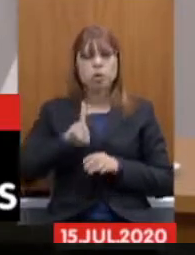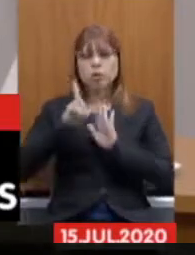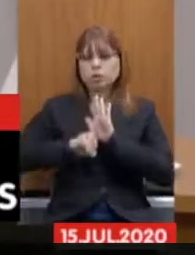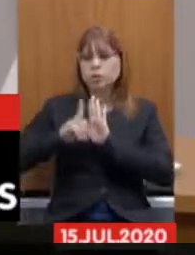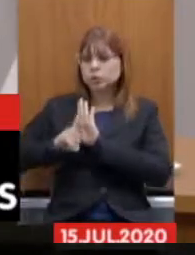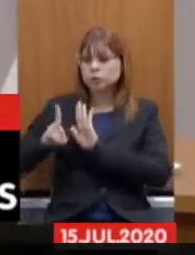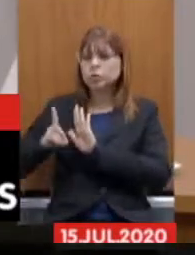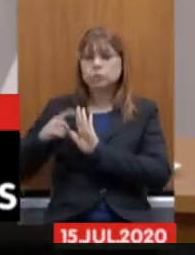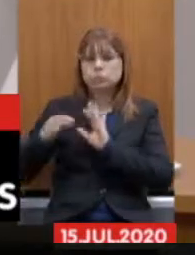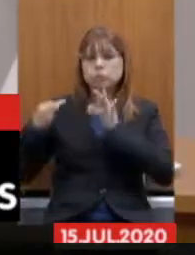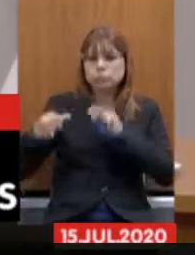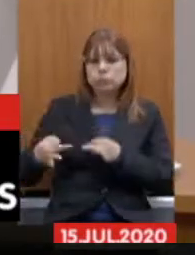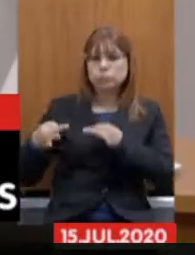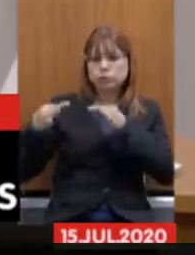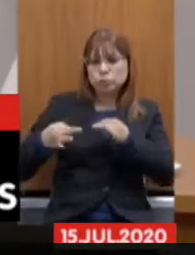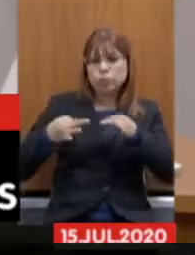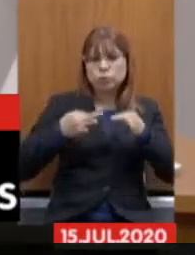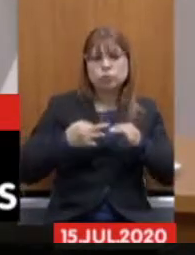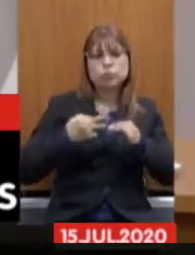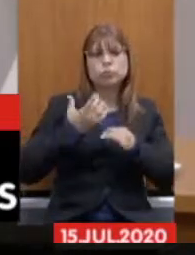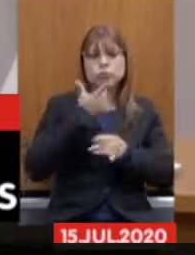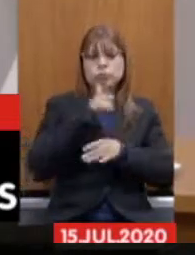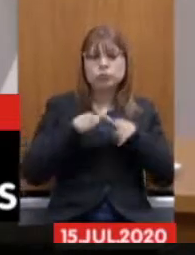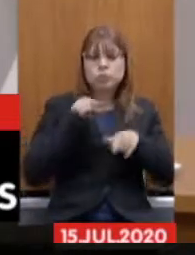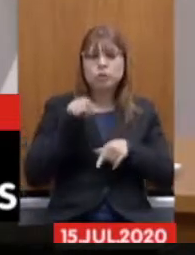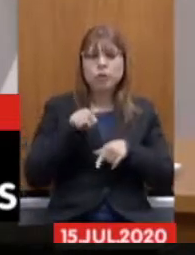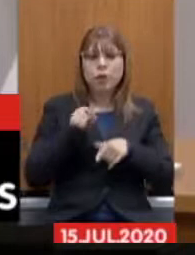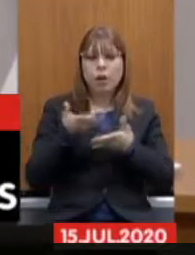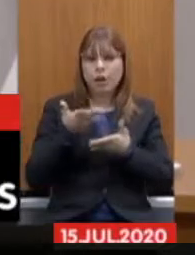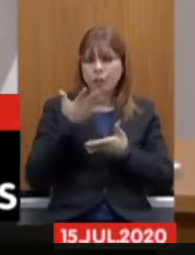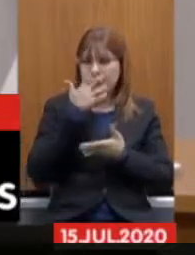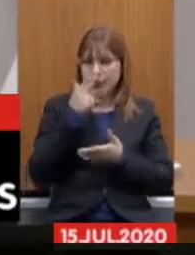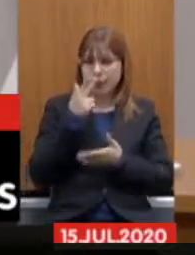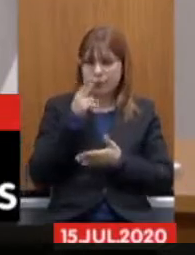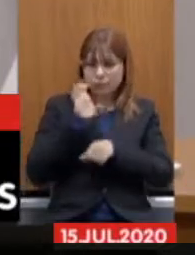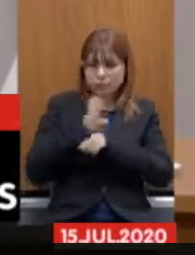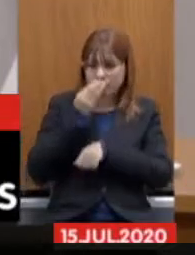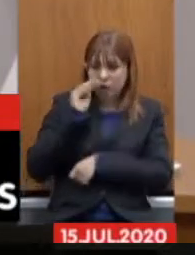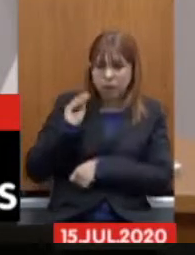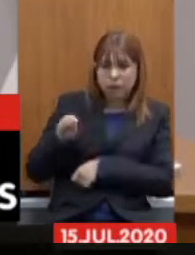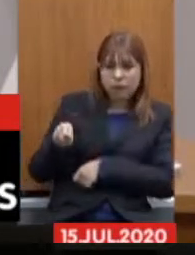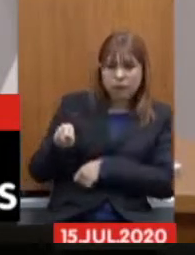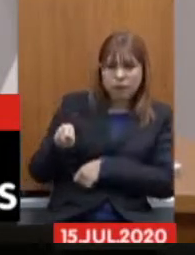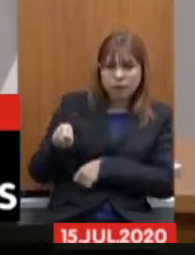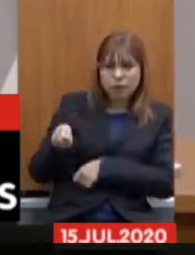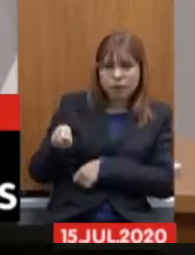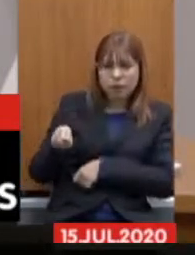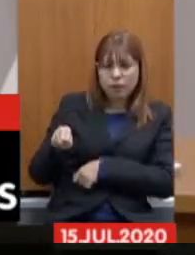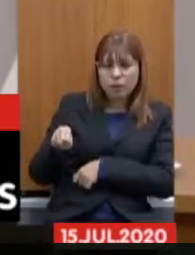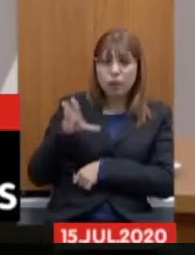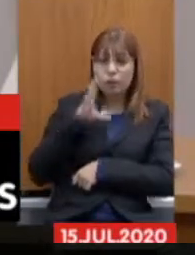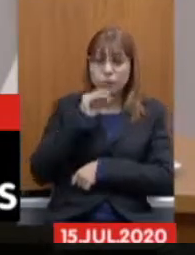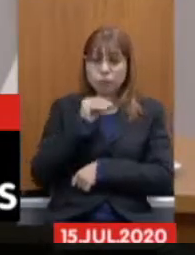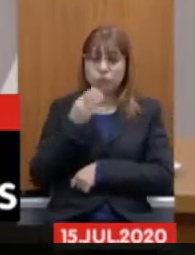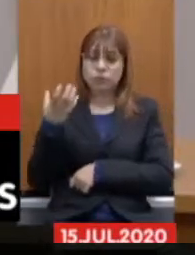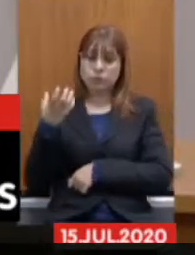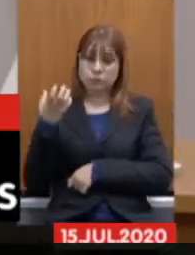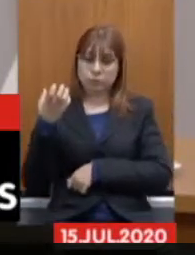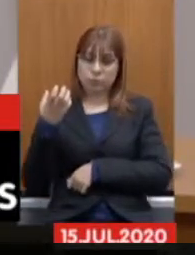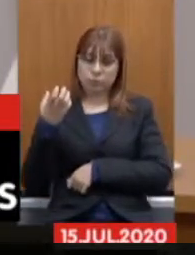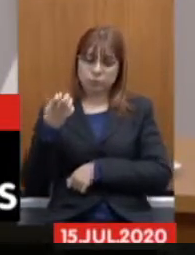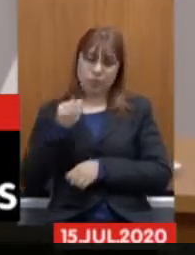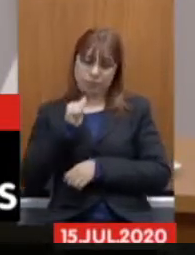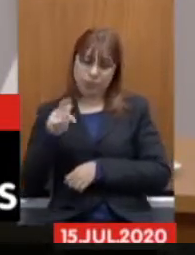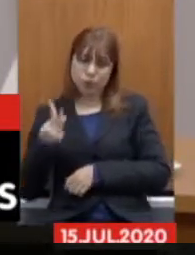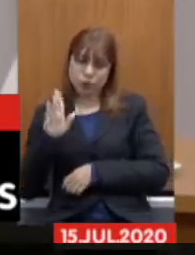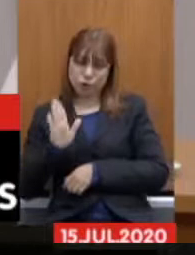repente se vê abandonado pelo estado no servidor aposentado perde se trinta